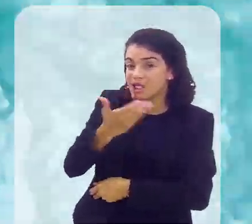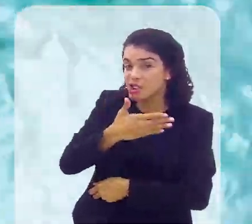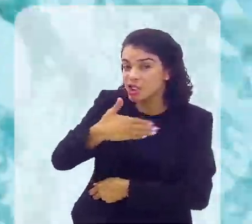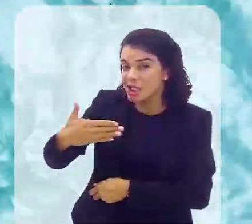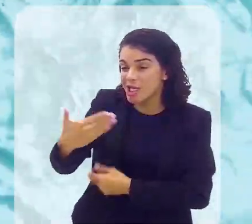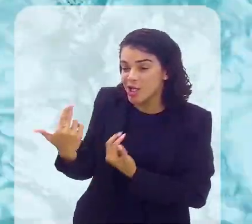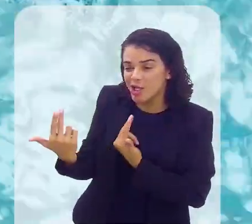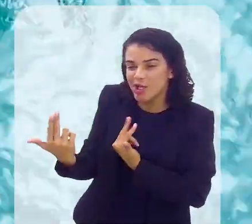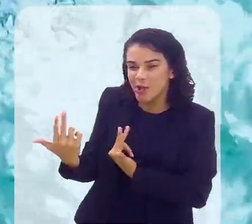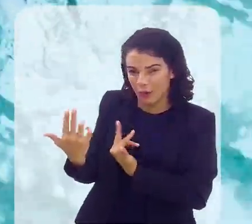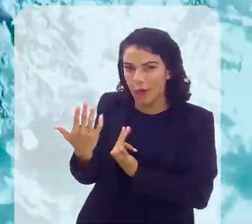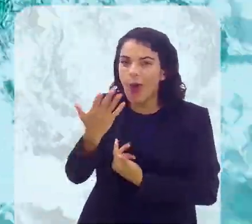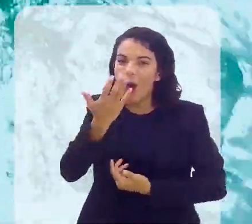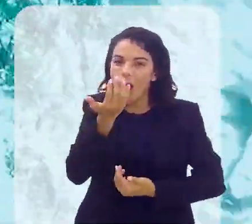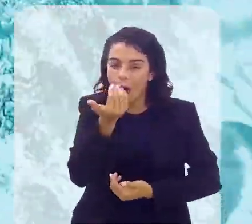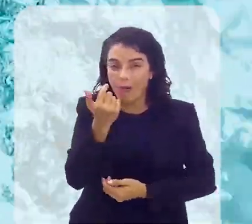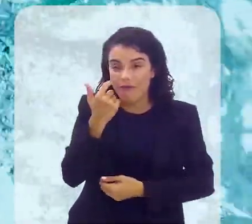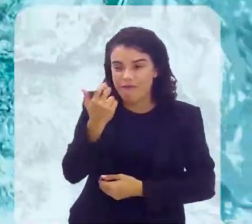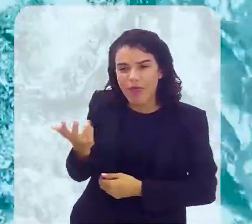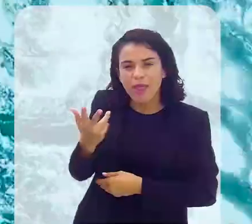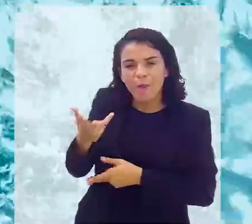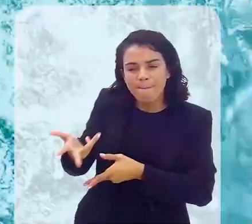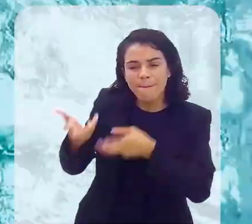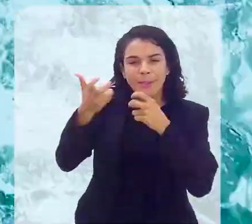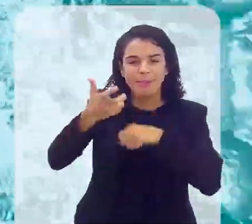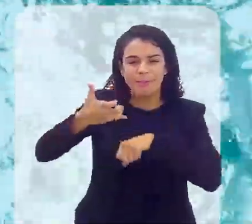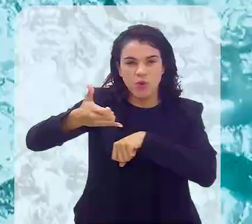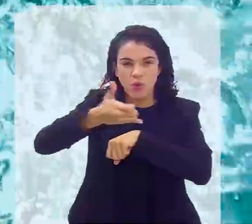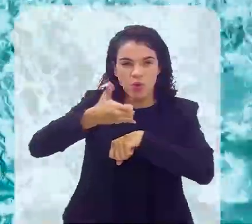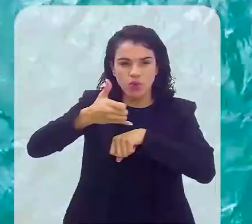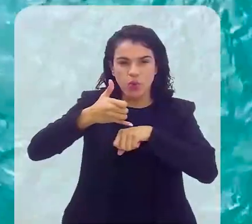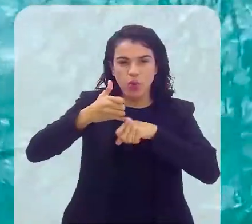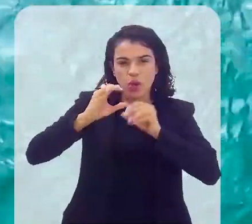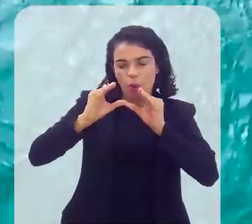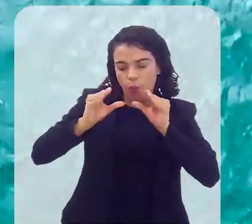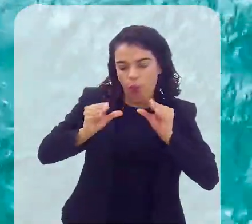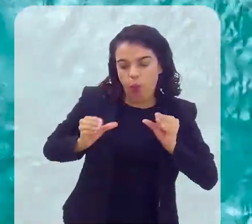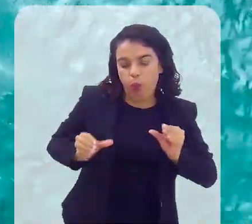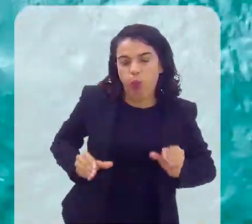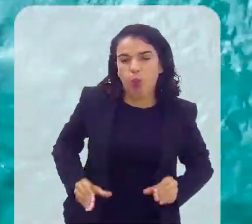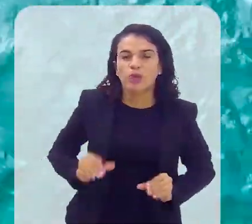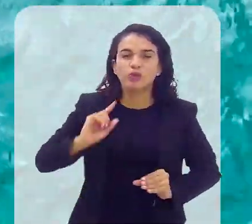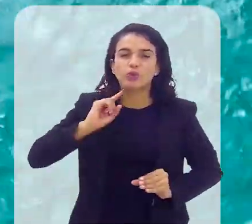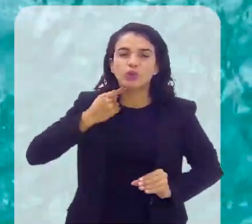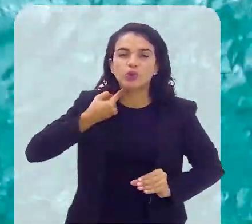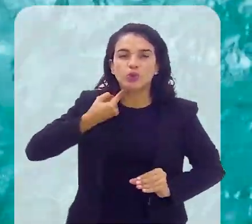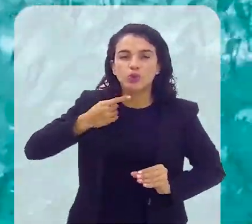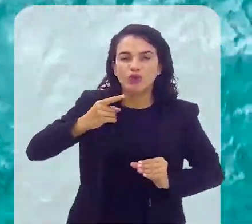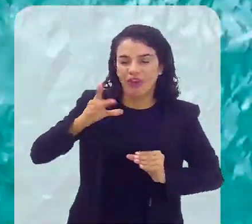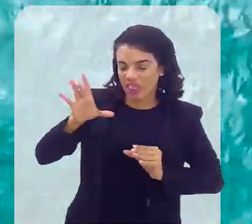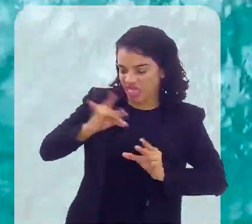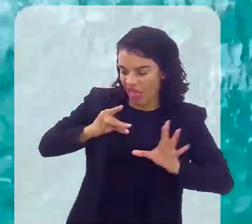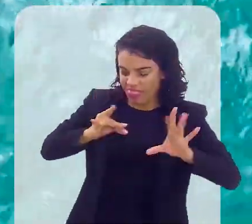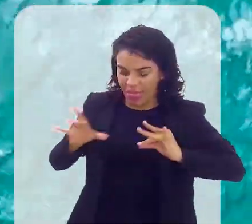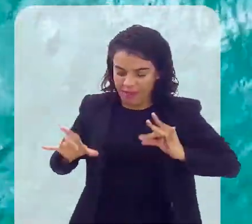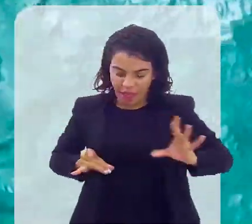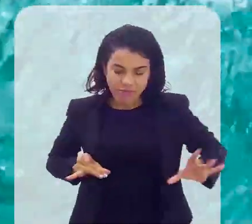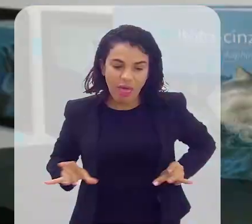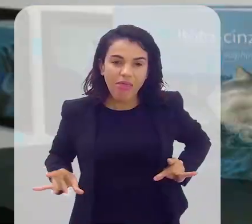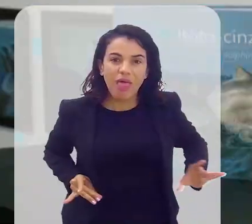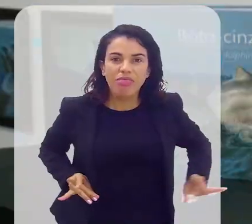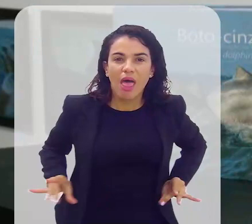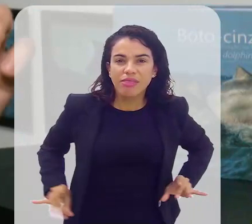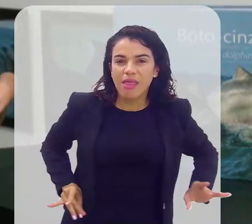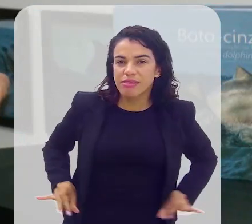come. Só que a gente pode ver na gordura dele, todos os tipos de poluentes ficam presos ali na gordura